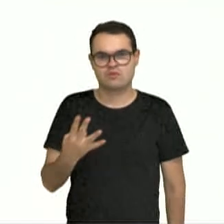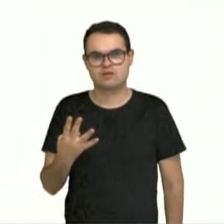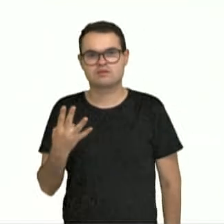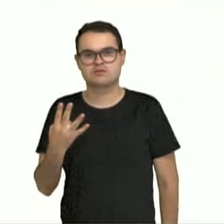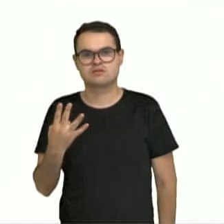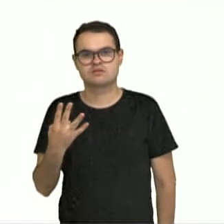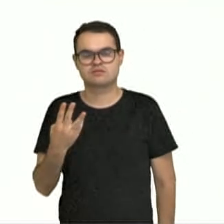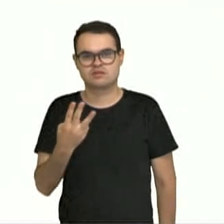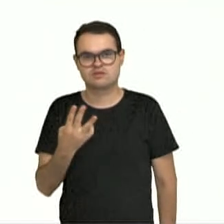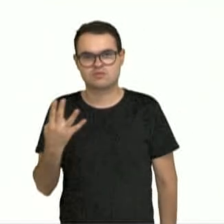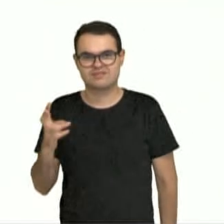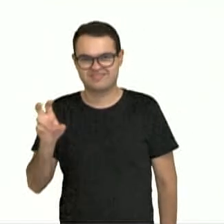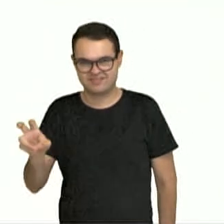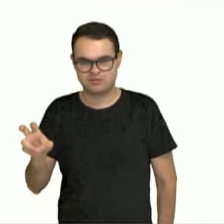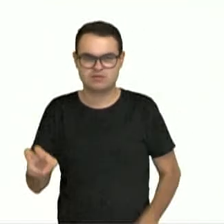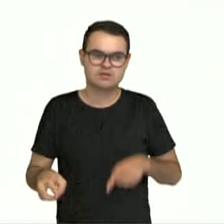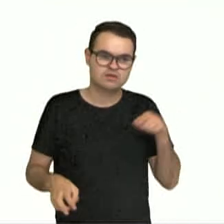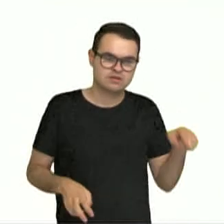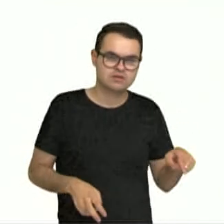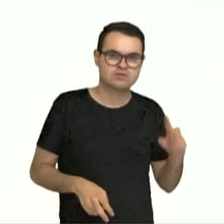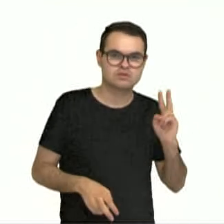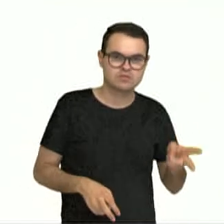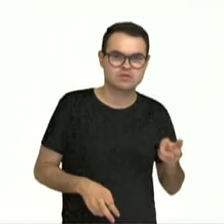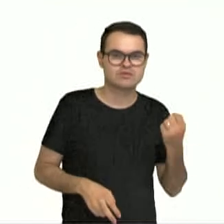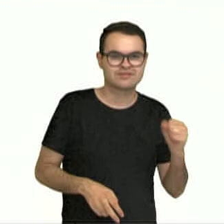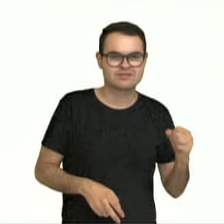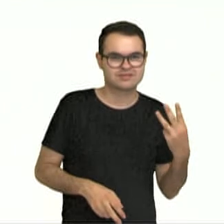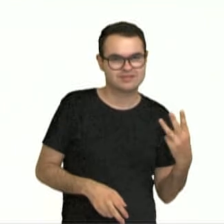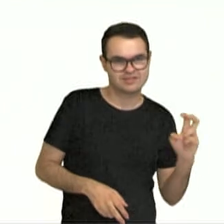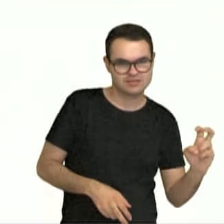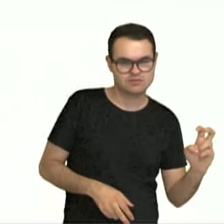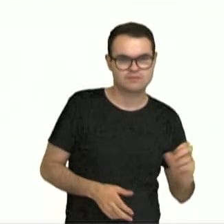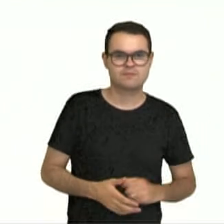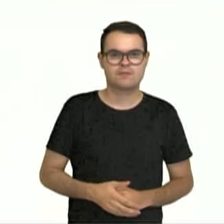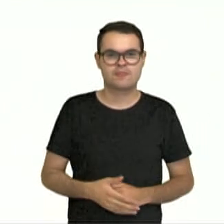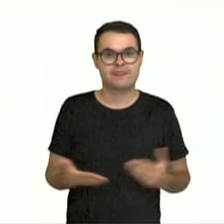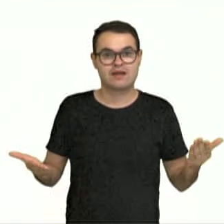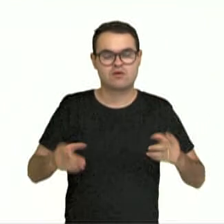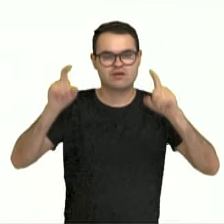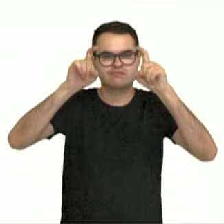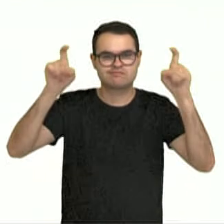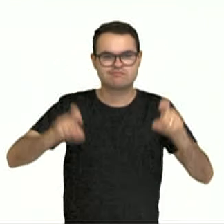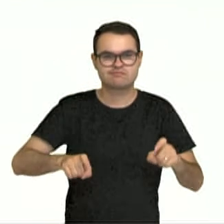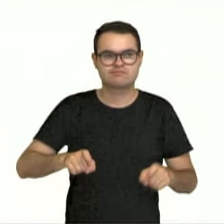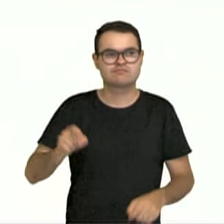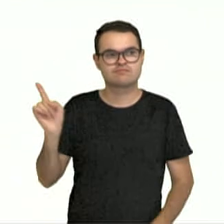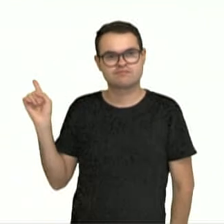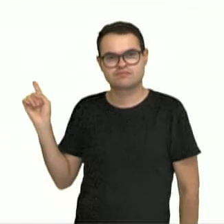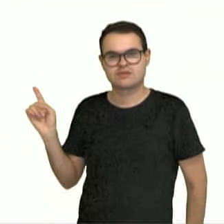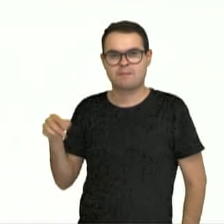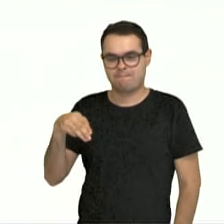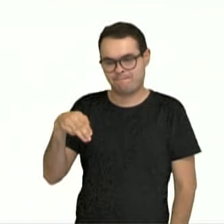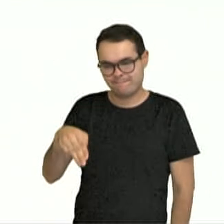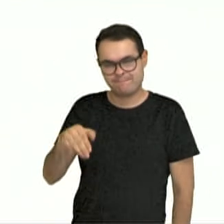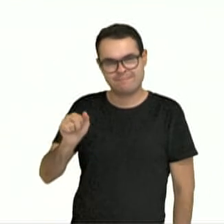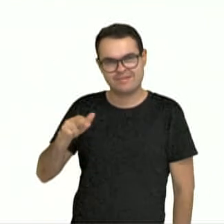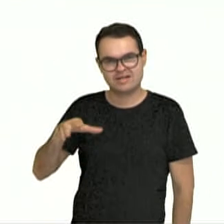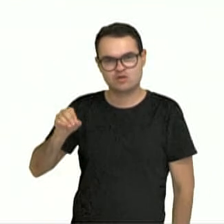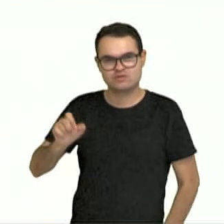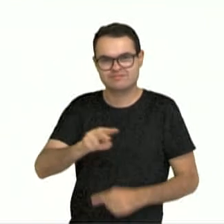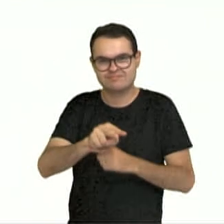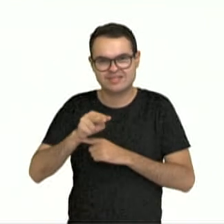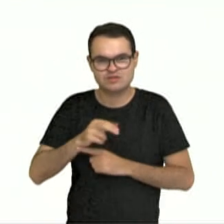4.345 e a Isolda vai receber 2.835. Vamos para um quiz? Marcos fez um empréstimo de R$120